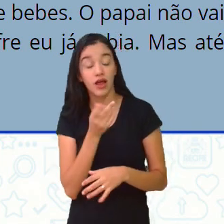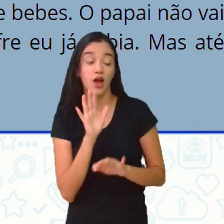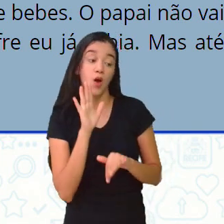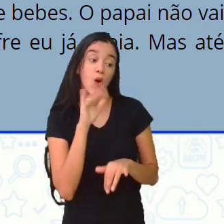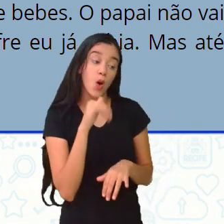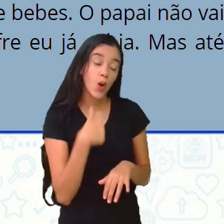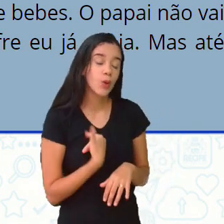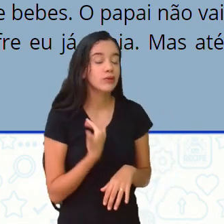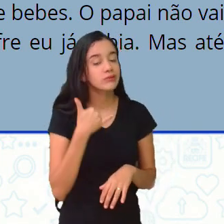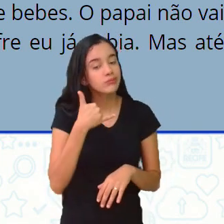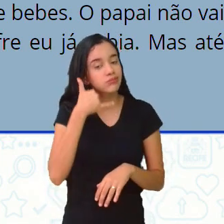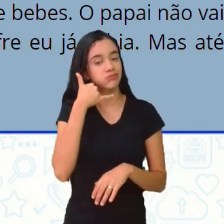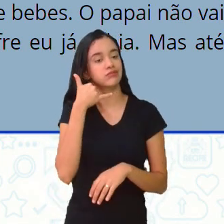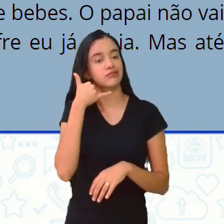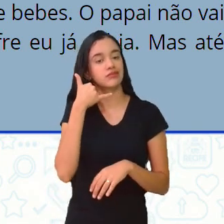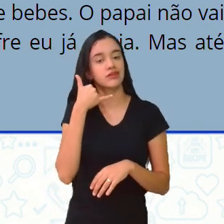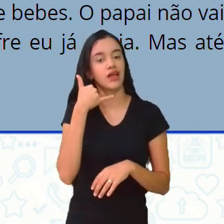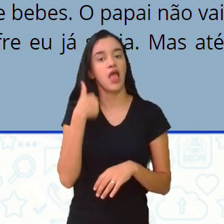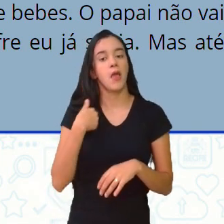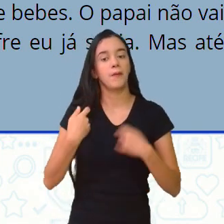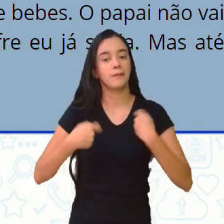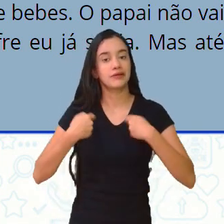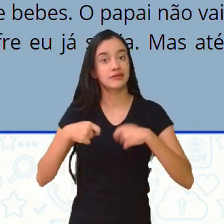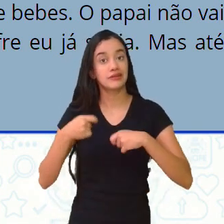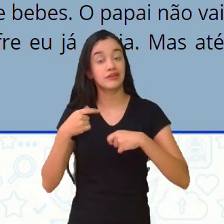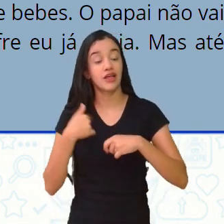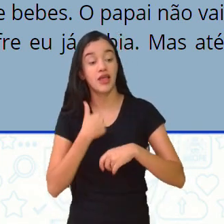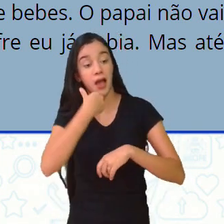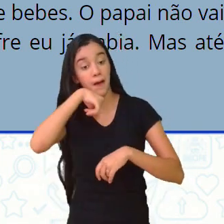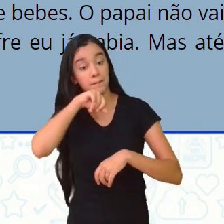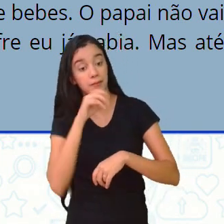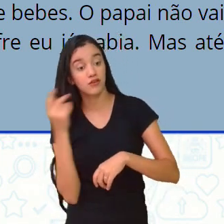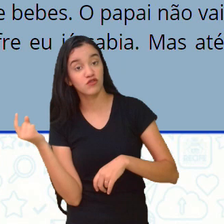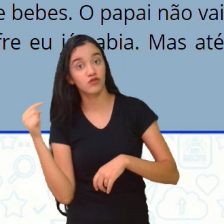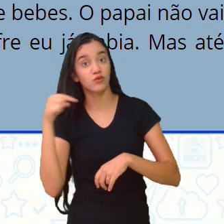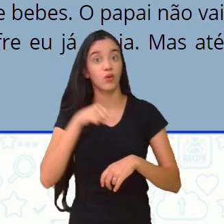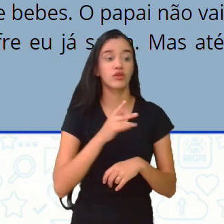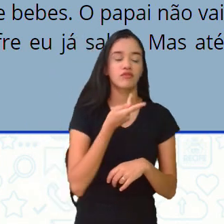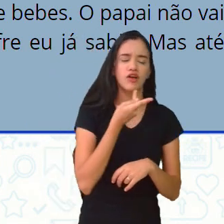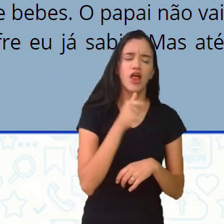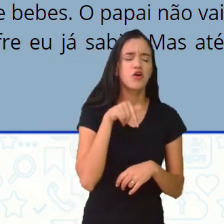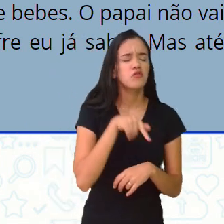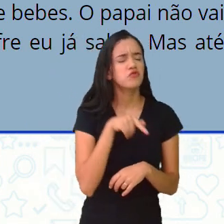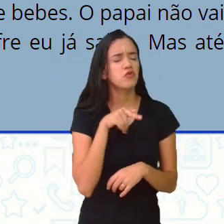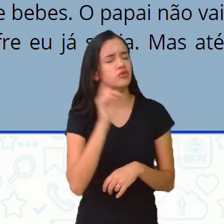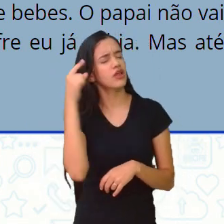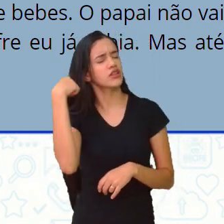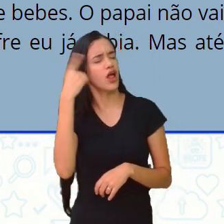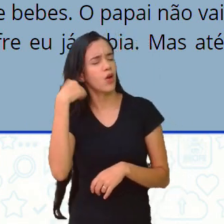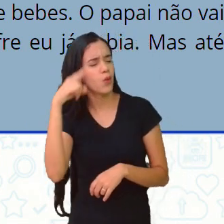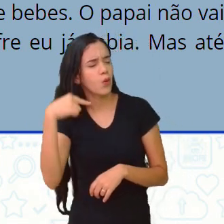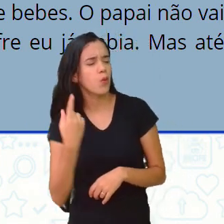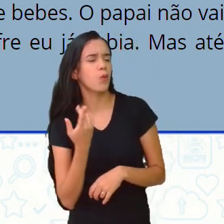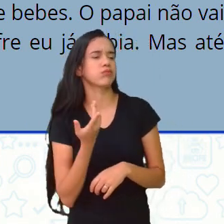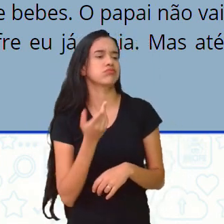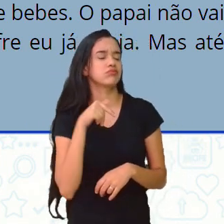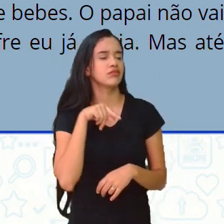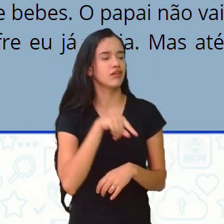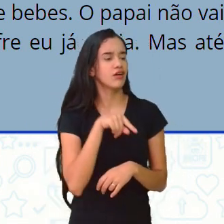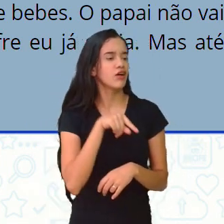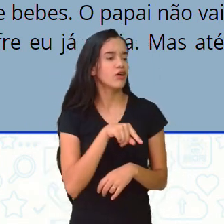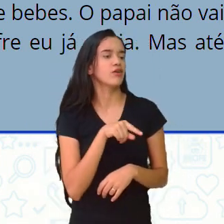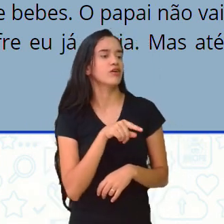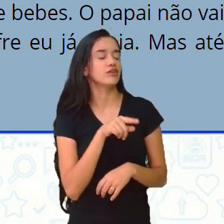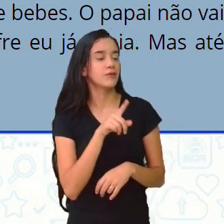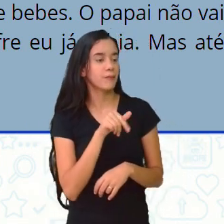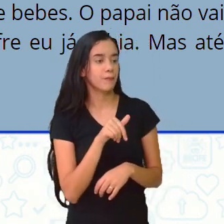tenho que desligar. E aí a mãe volta a falar com a filha, né? Você está louca, Anabela? Você